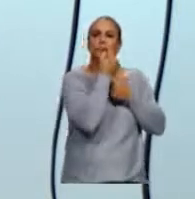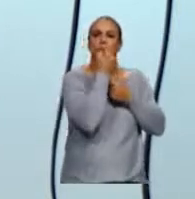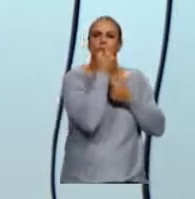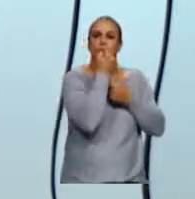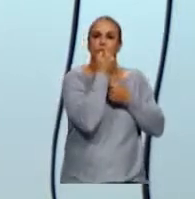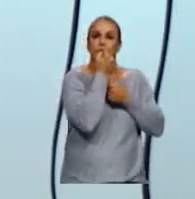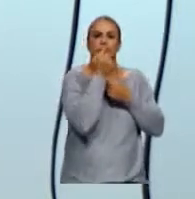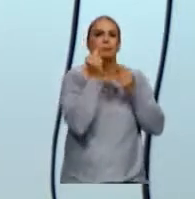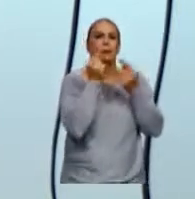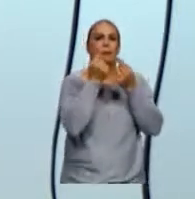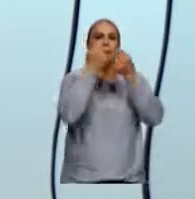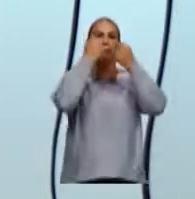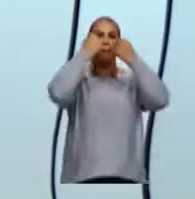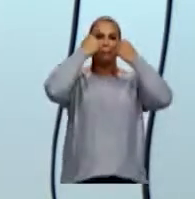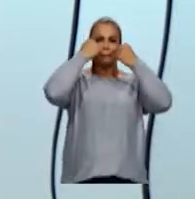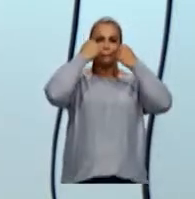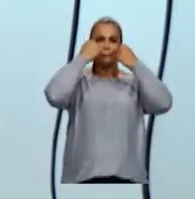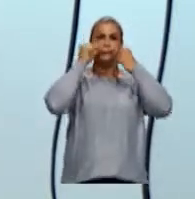ela tem